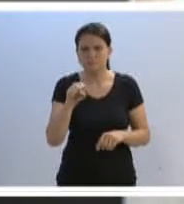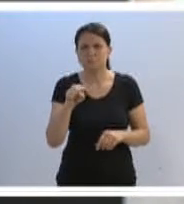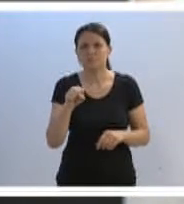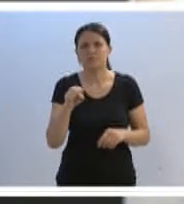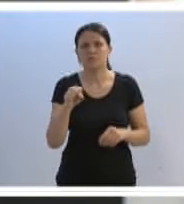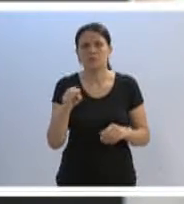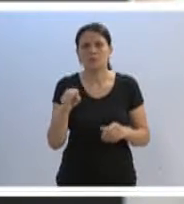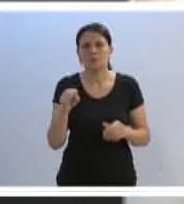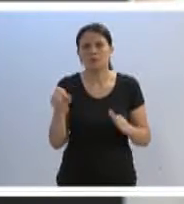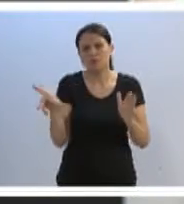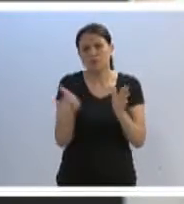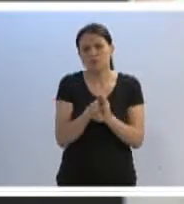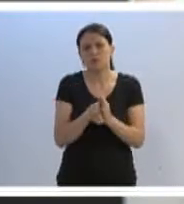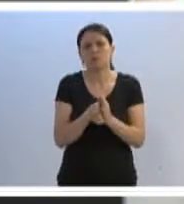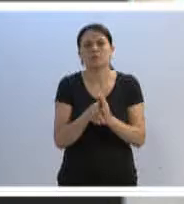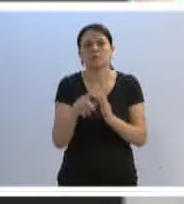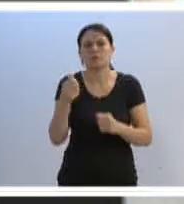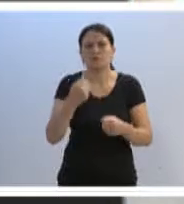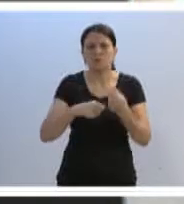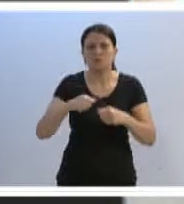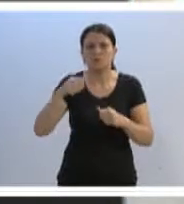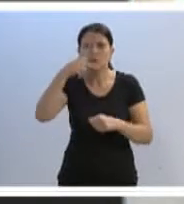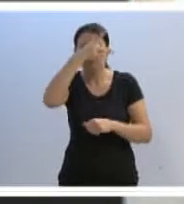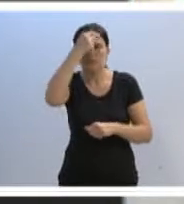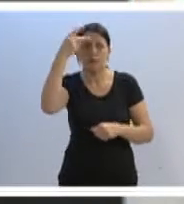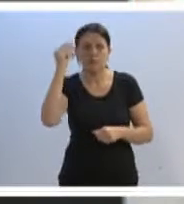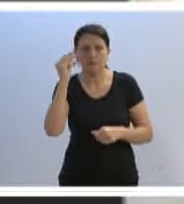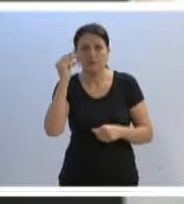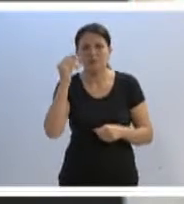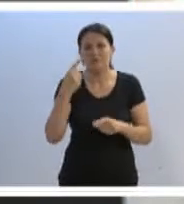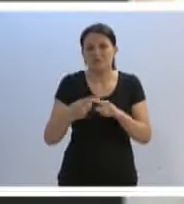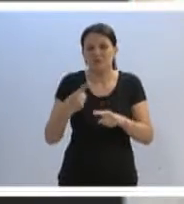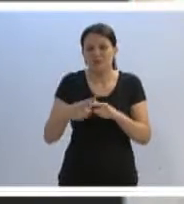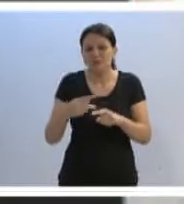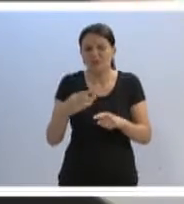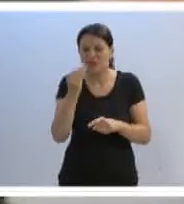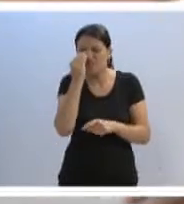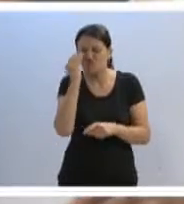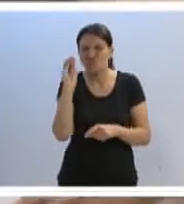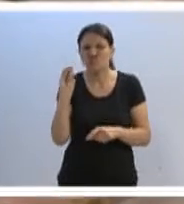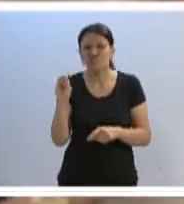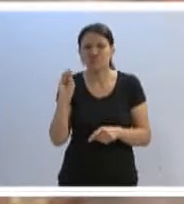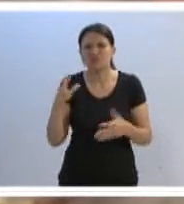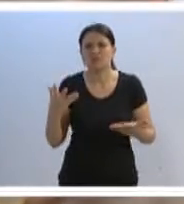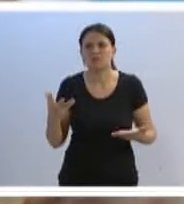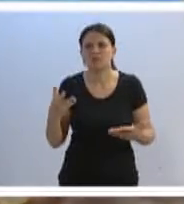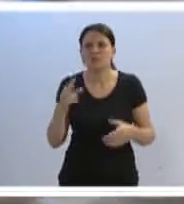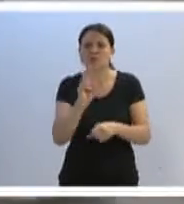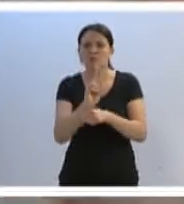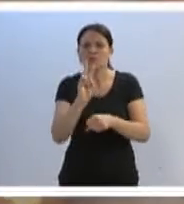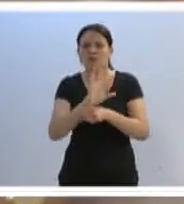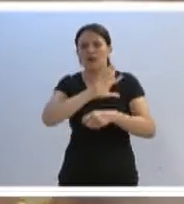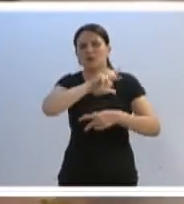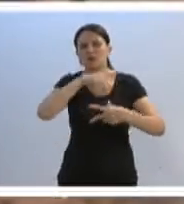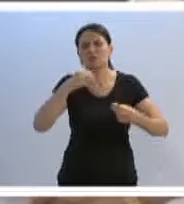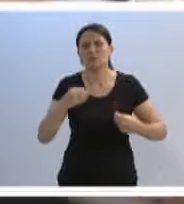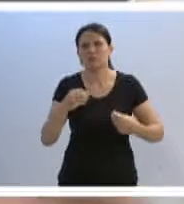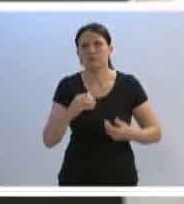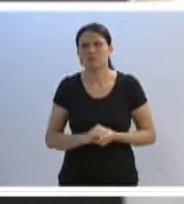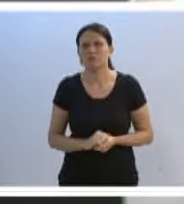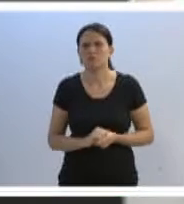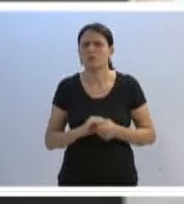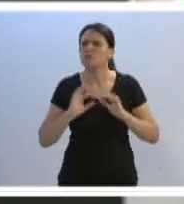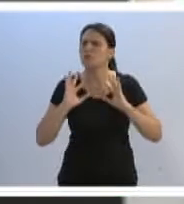atual administração, do prefeito e a sua equipe estar desleixando e muito com as questões da causa animal aqui no nosso município. Todas as